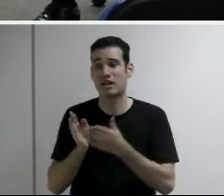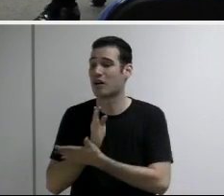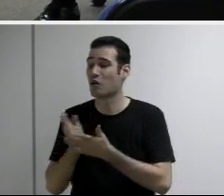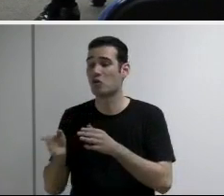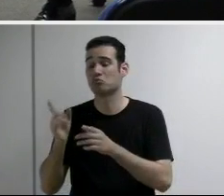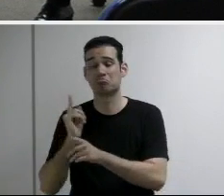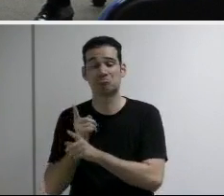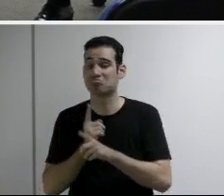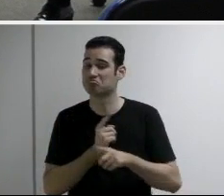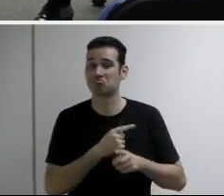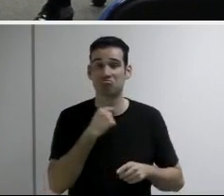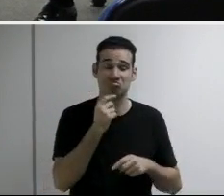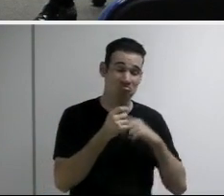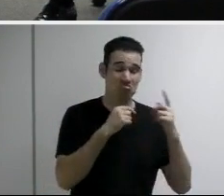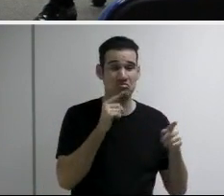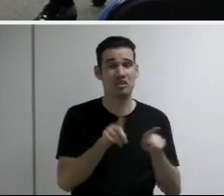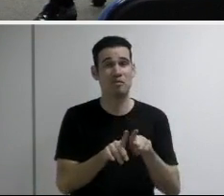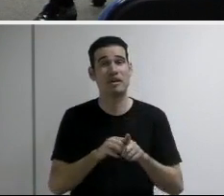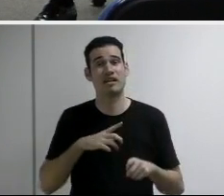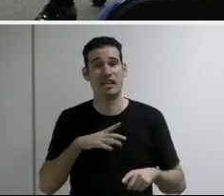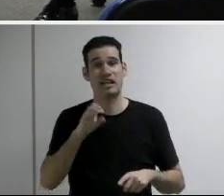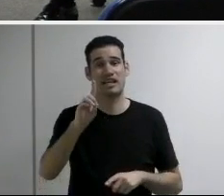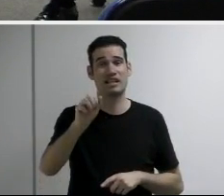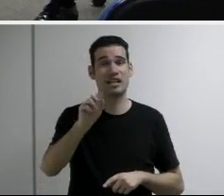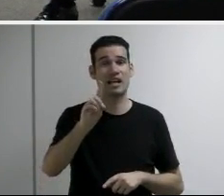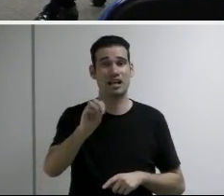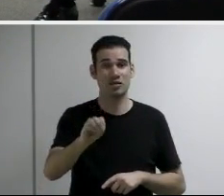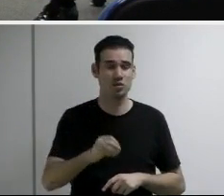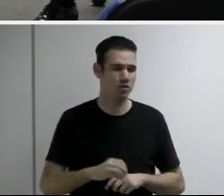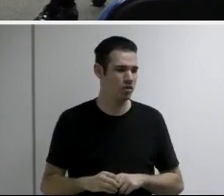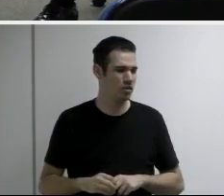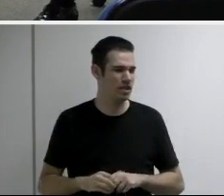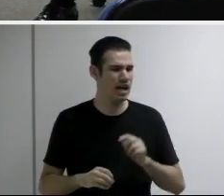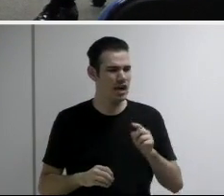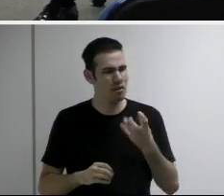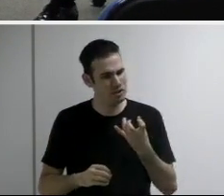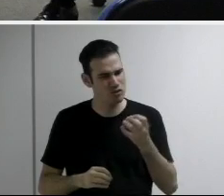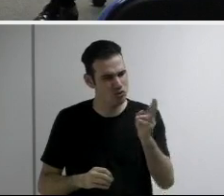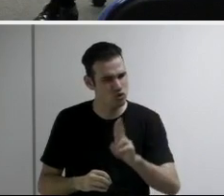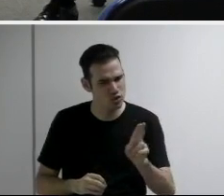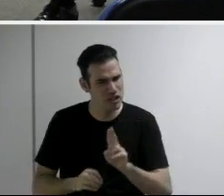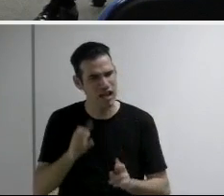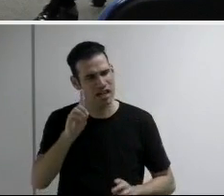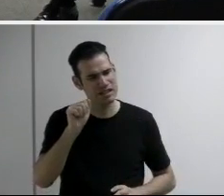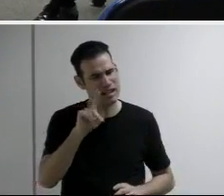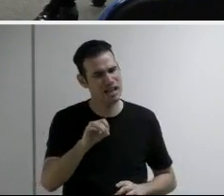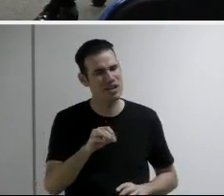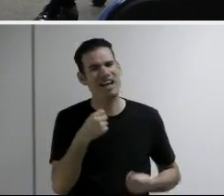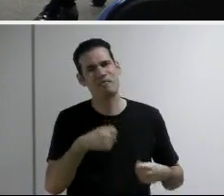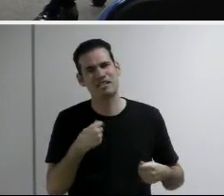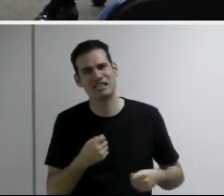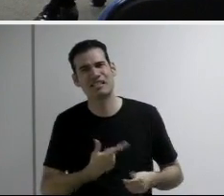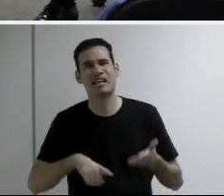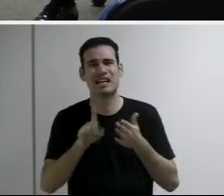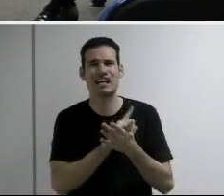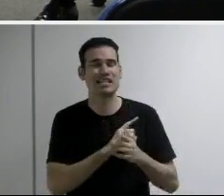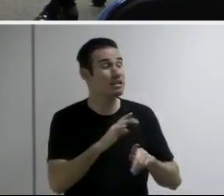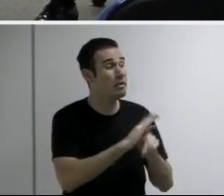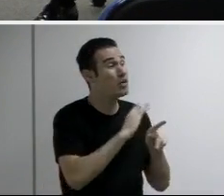uma base de dados, onde eu preciso usar aqueles dados, mas eu não preciso necessariamente identificar as